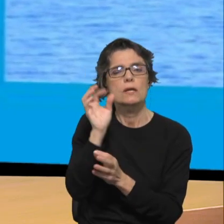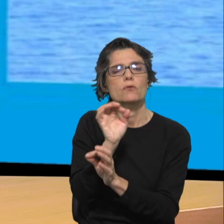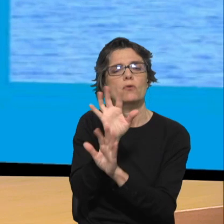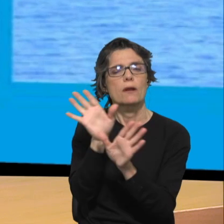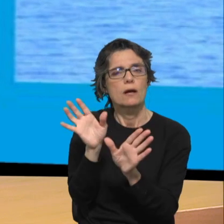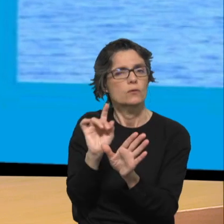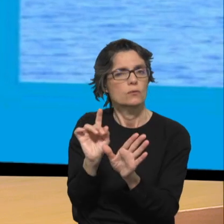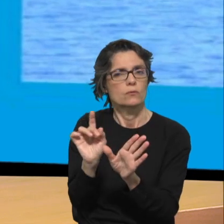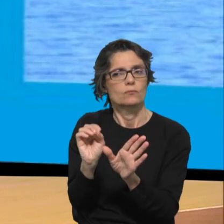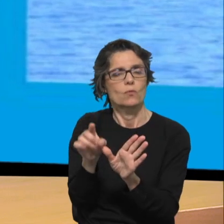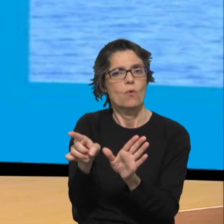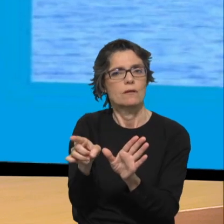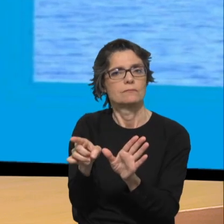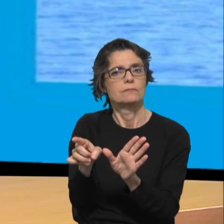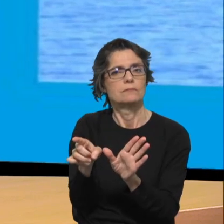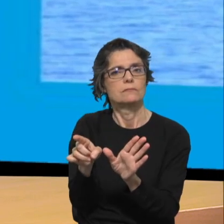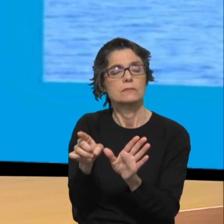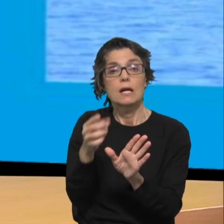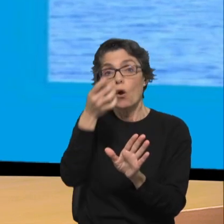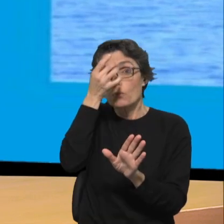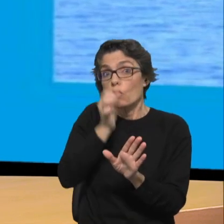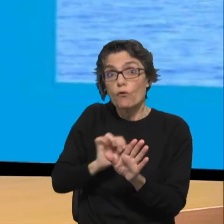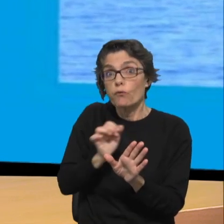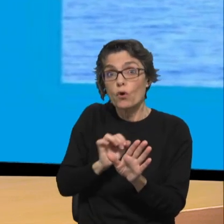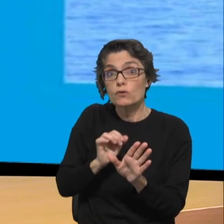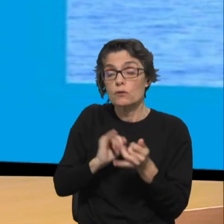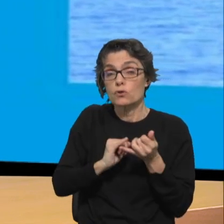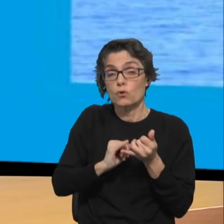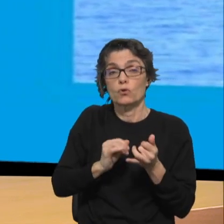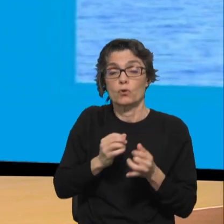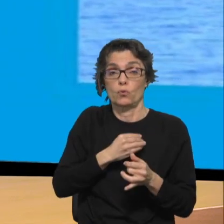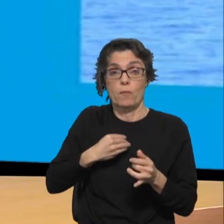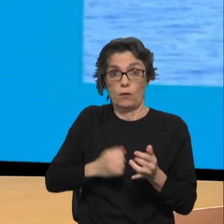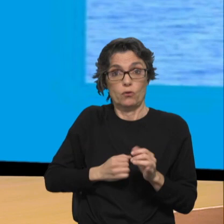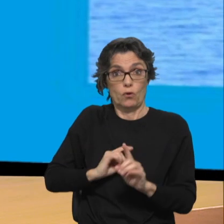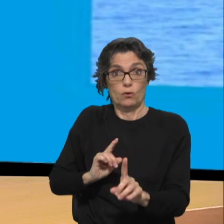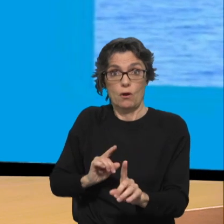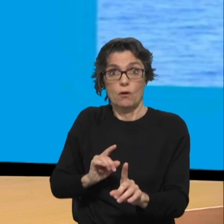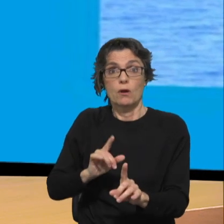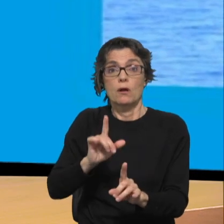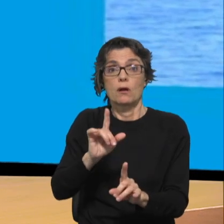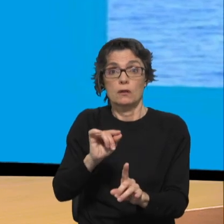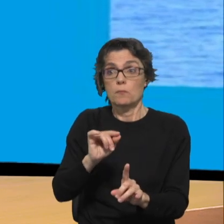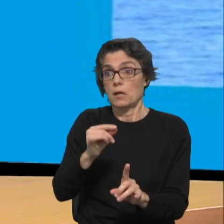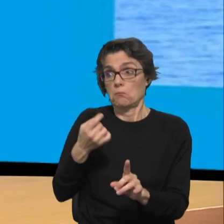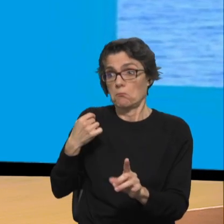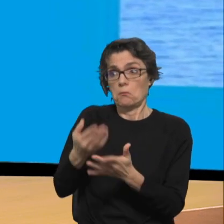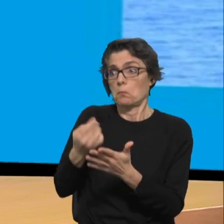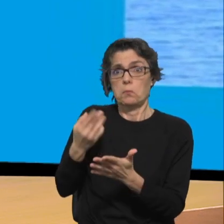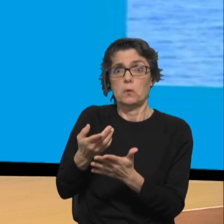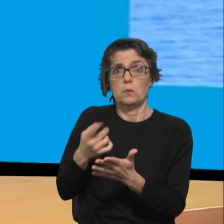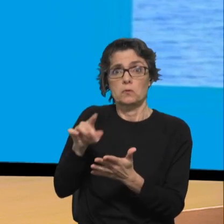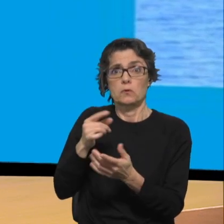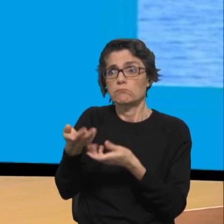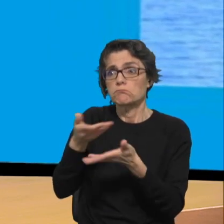e esta não é uma opinião nossa, da Associação dos Médicos Católicos. Ainda recentemente, quando tivemos a ocasião de conversar